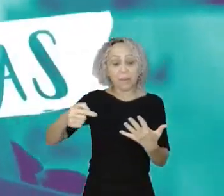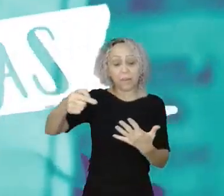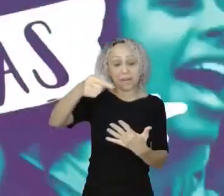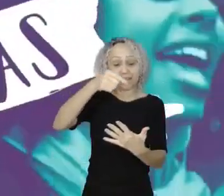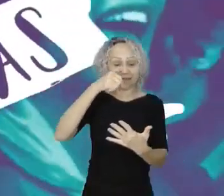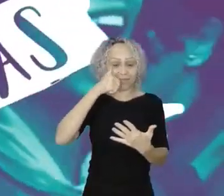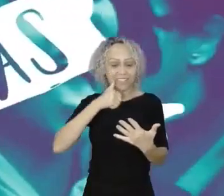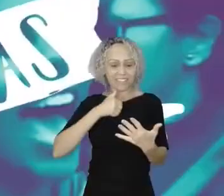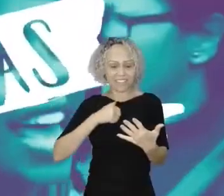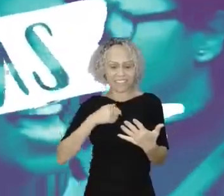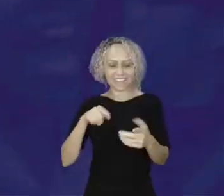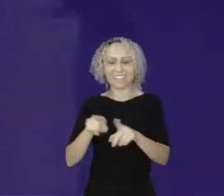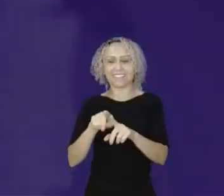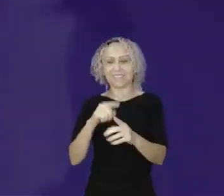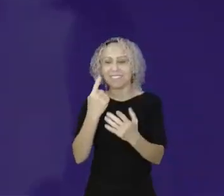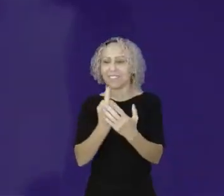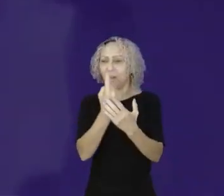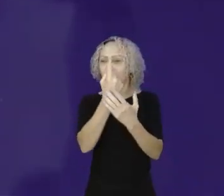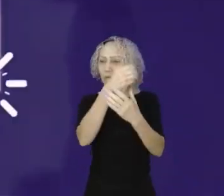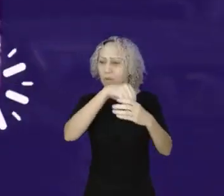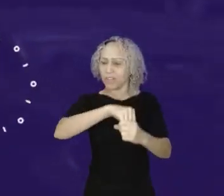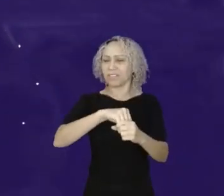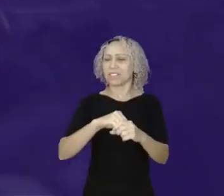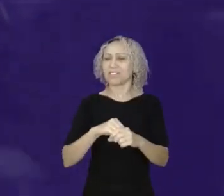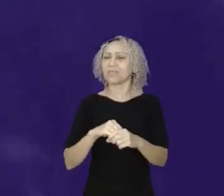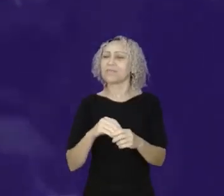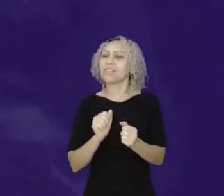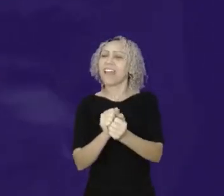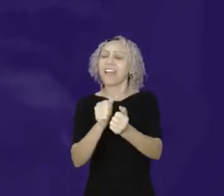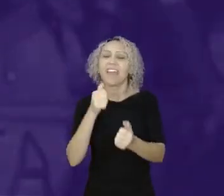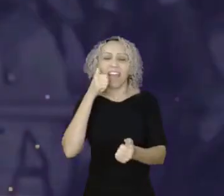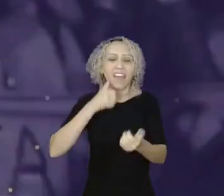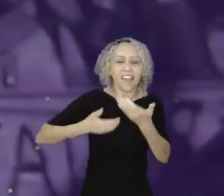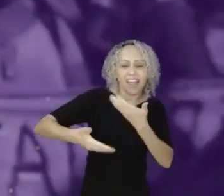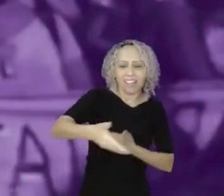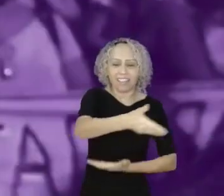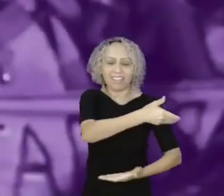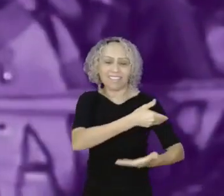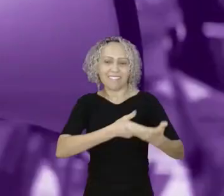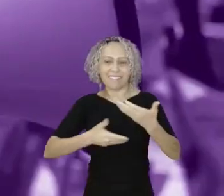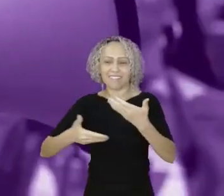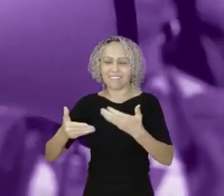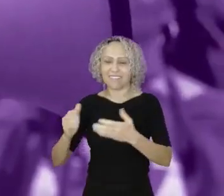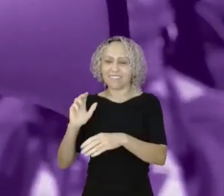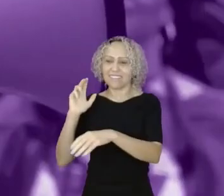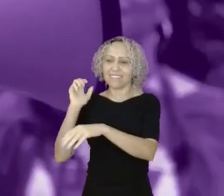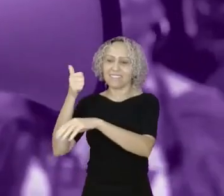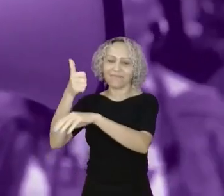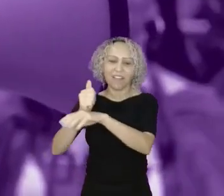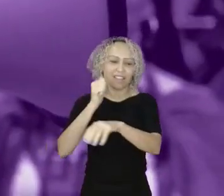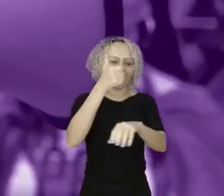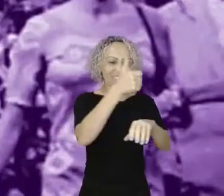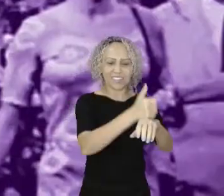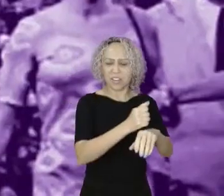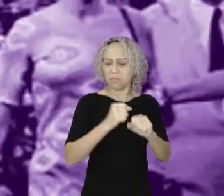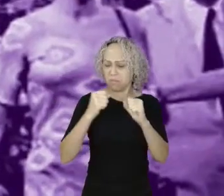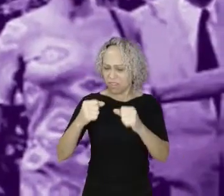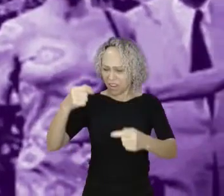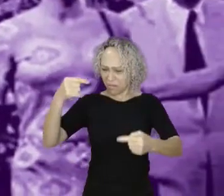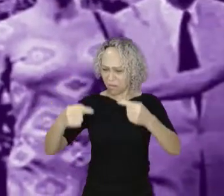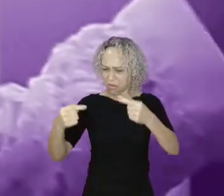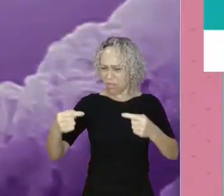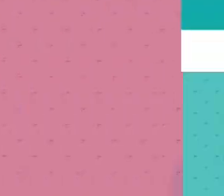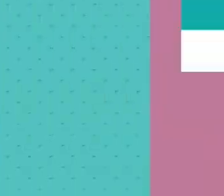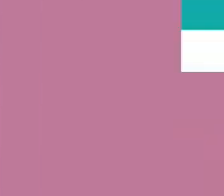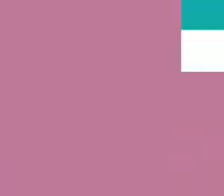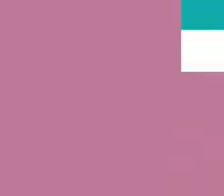Eu sou uma delas, são elas por elas, ocupando os espaços de